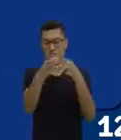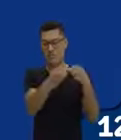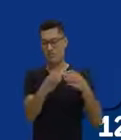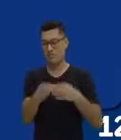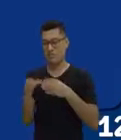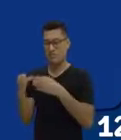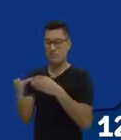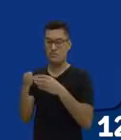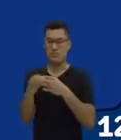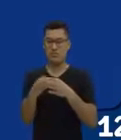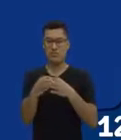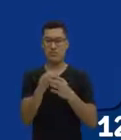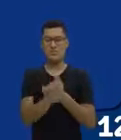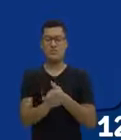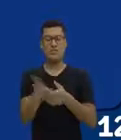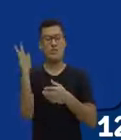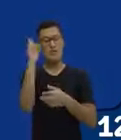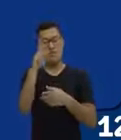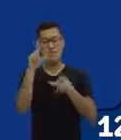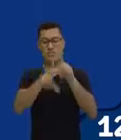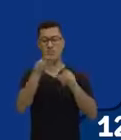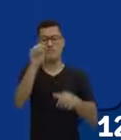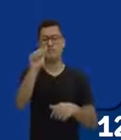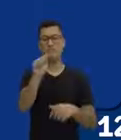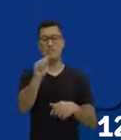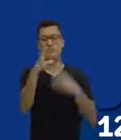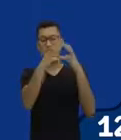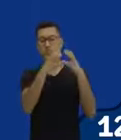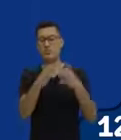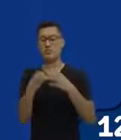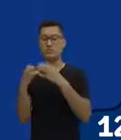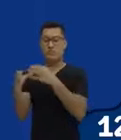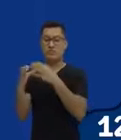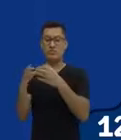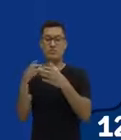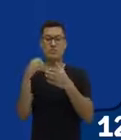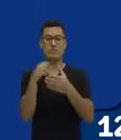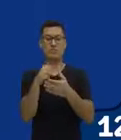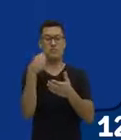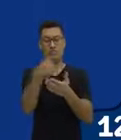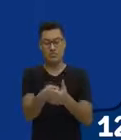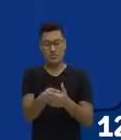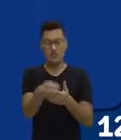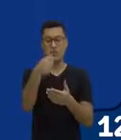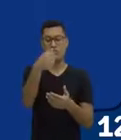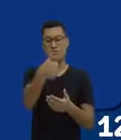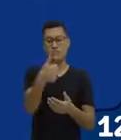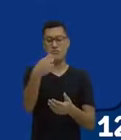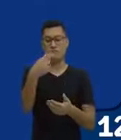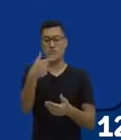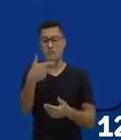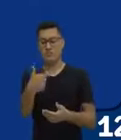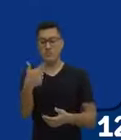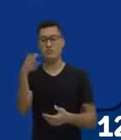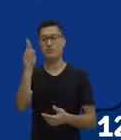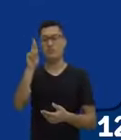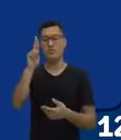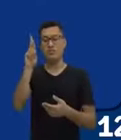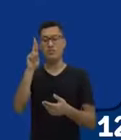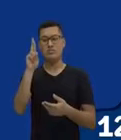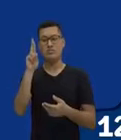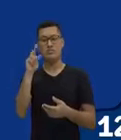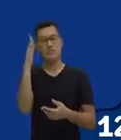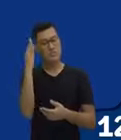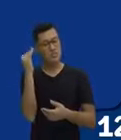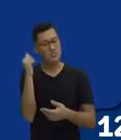de quem? Lembrei do A. Então, por cada peça, ele vai gastar 12 reais. Então, esses 12 reais vai ser o quê? O nosso